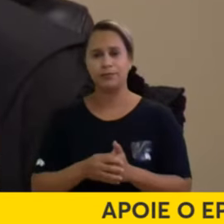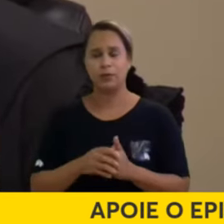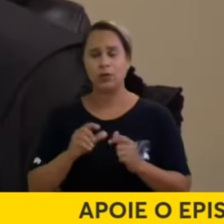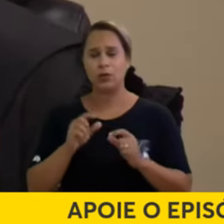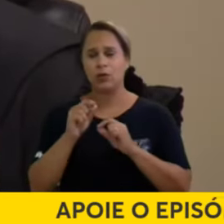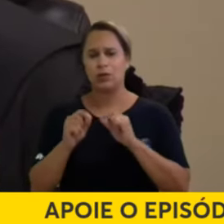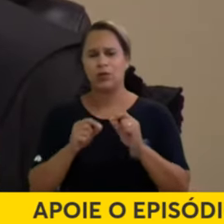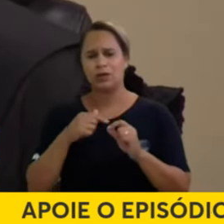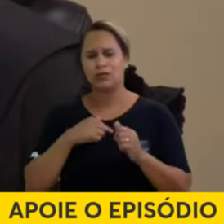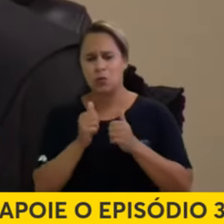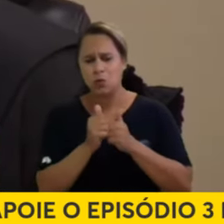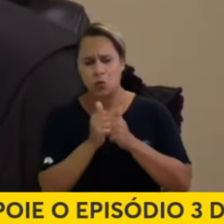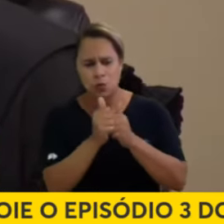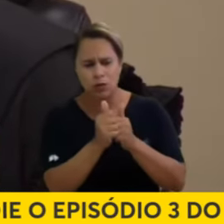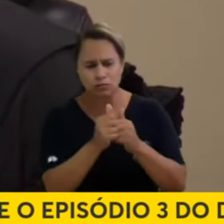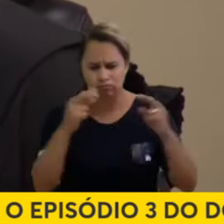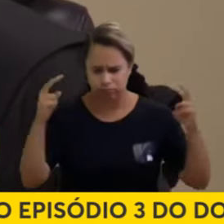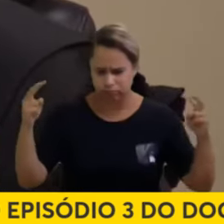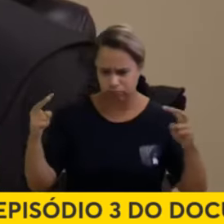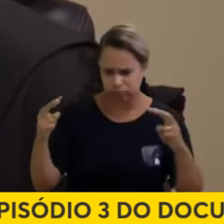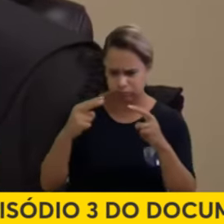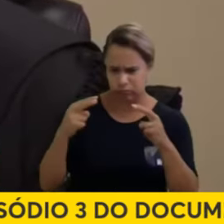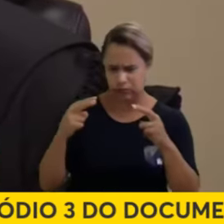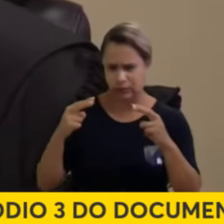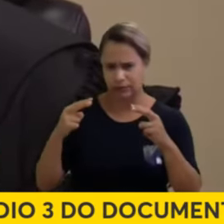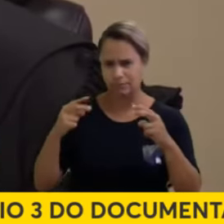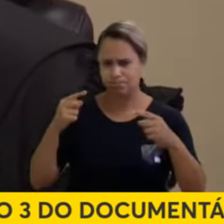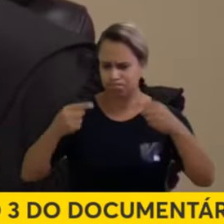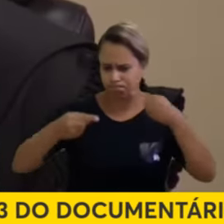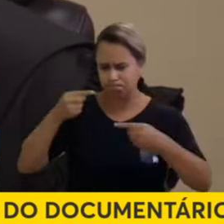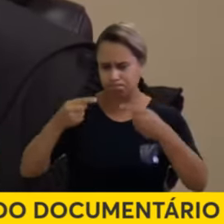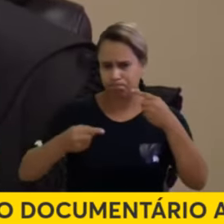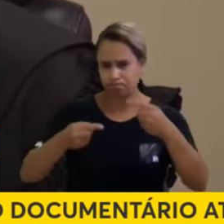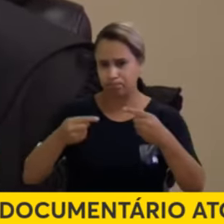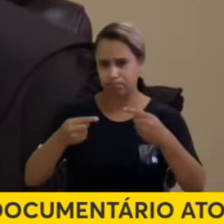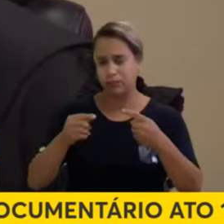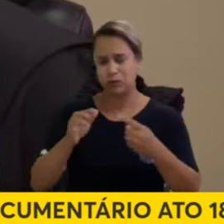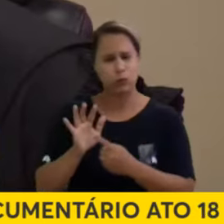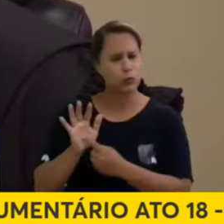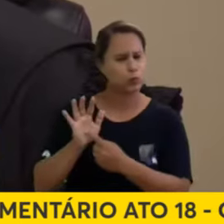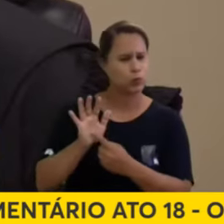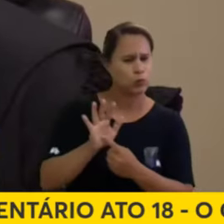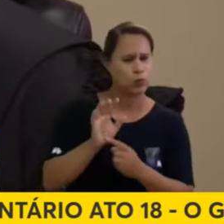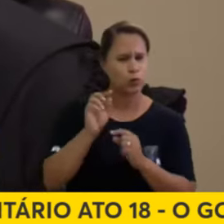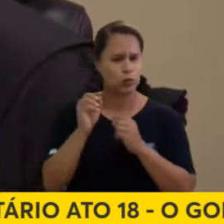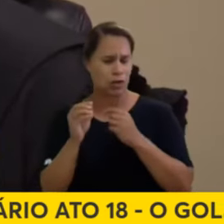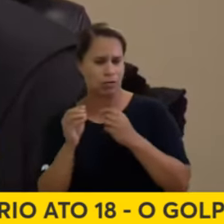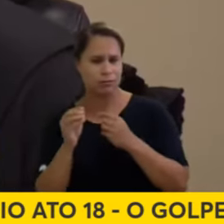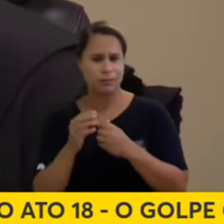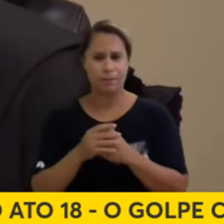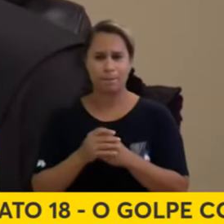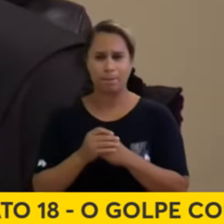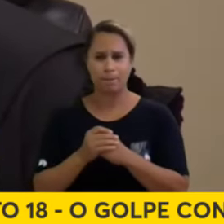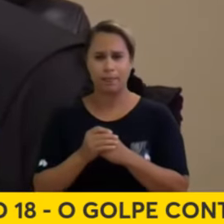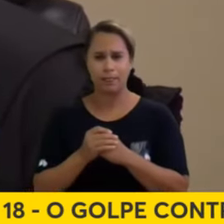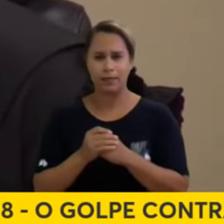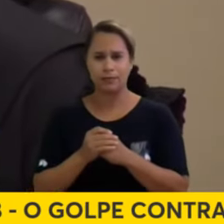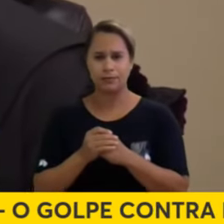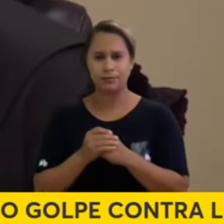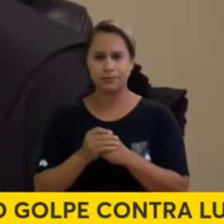conduz ao olho por olho dente por dente sob a aparência da democracia plebiscitária e da Justiça Popular perecem os direitos